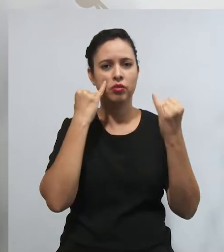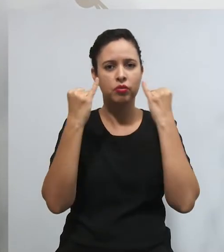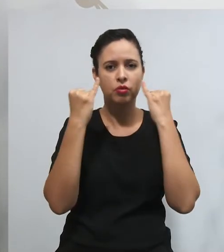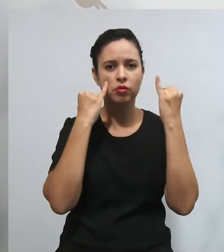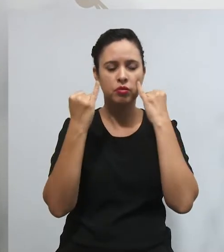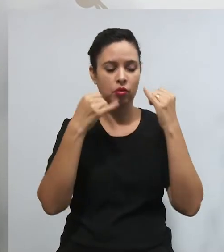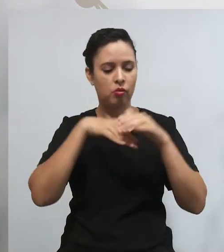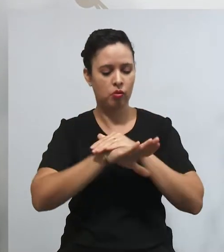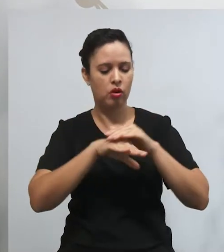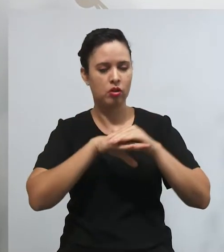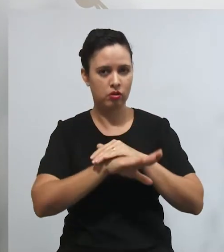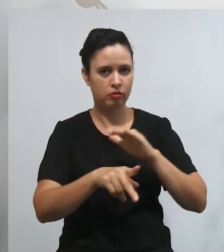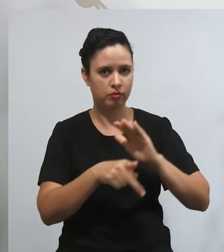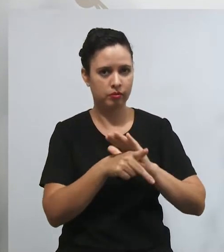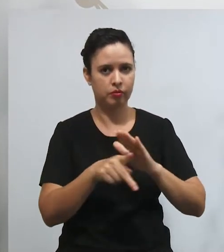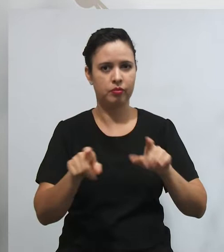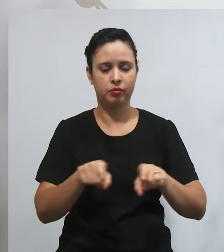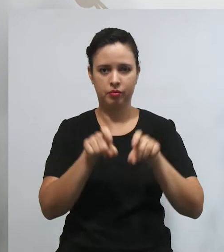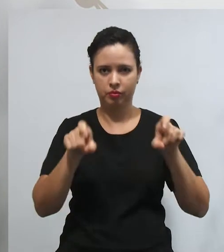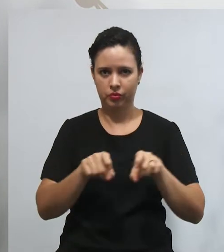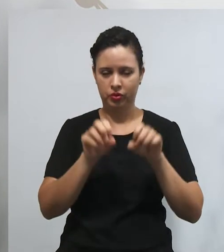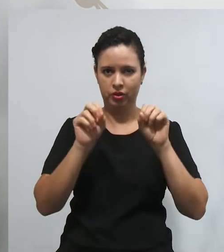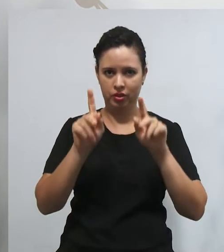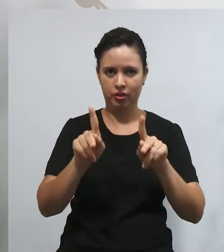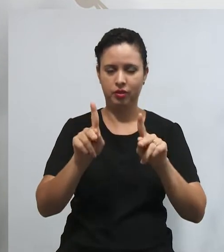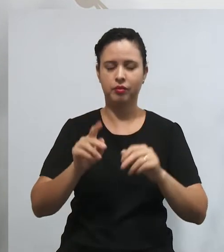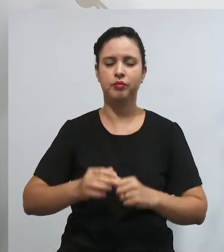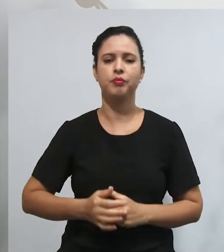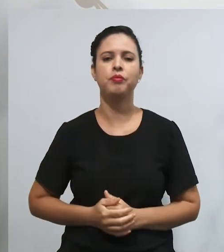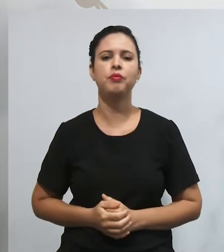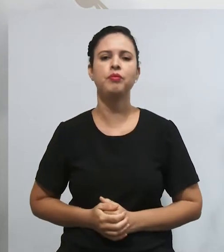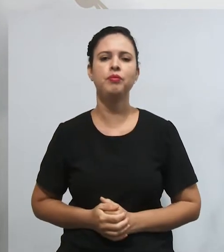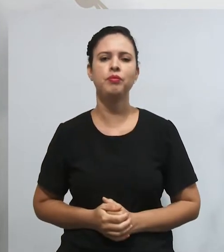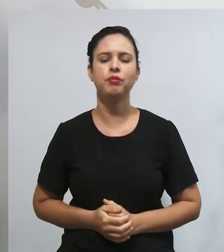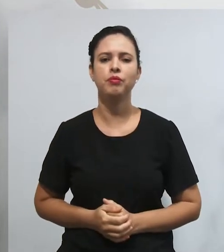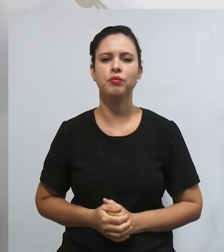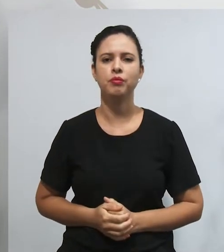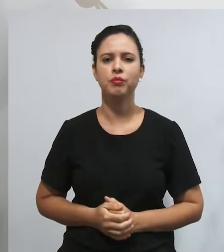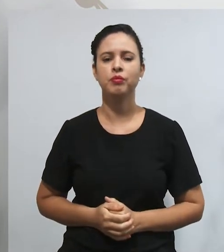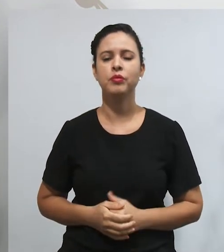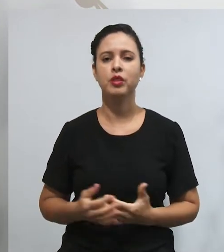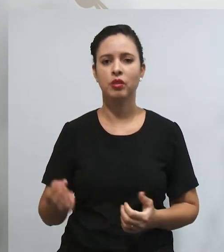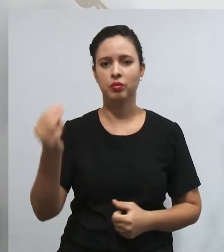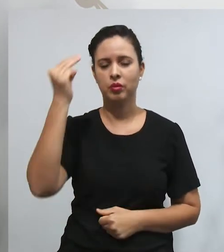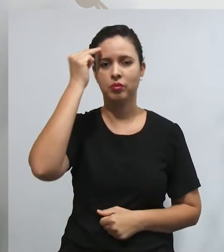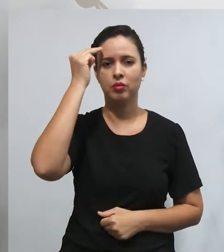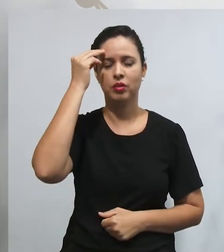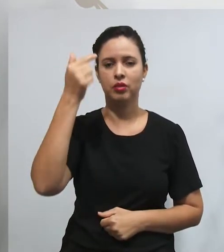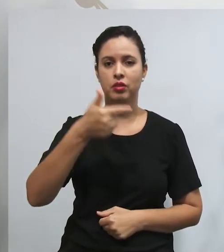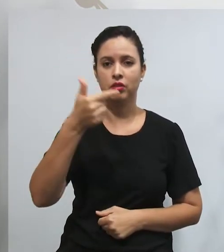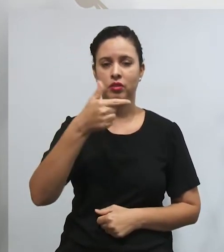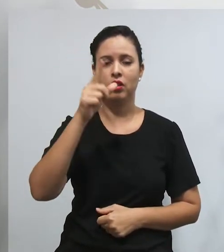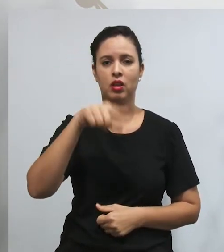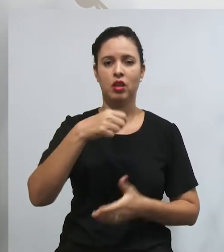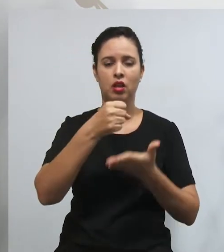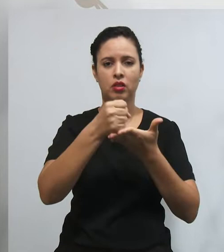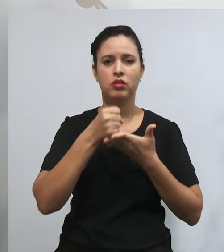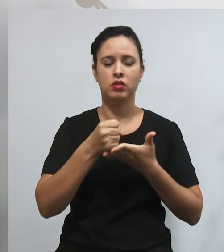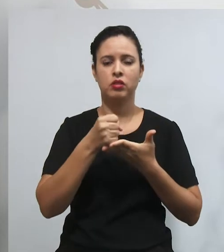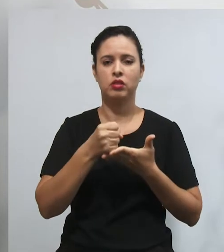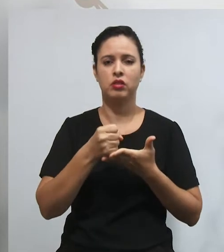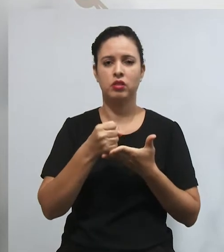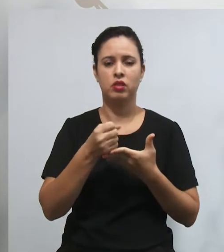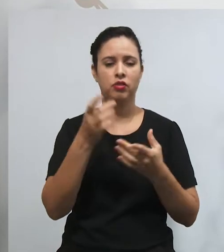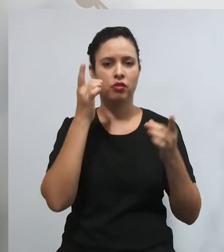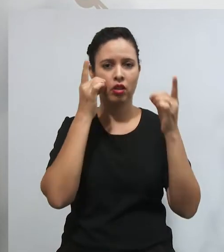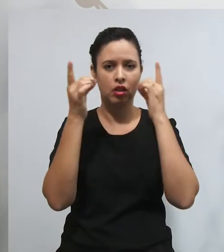de um computador. Beleza? Então, essa definição de memória secundária quer dizer que ela está ali para auxiliar, para guardar os dados de